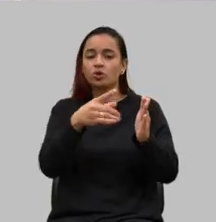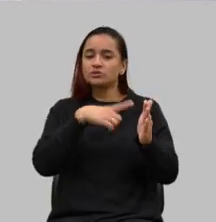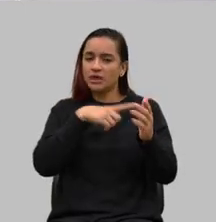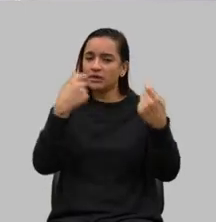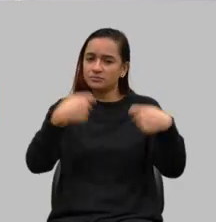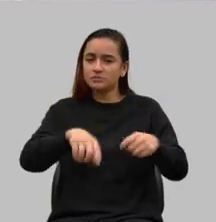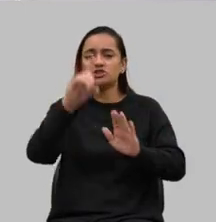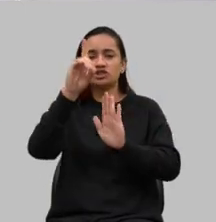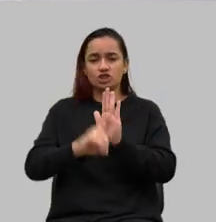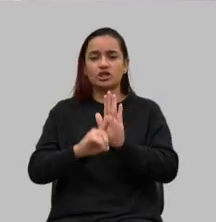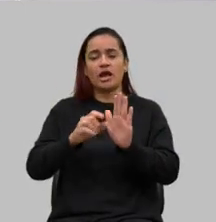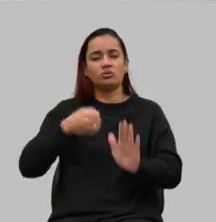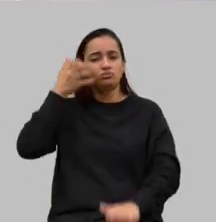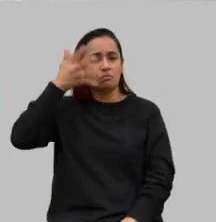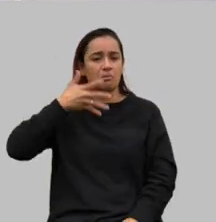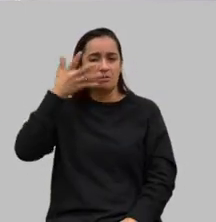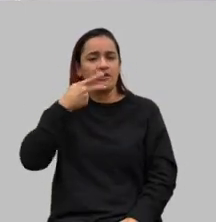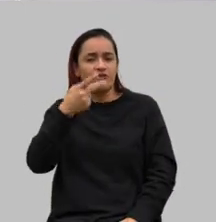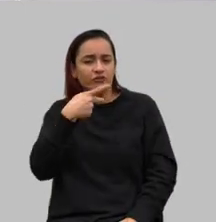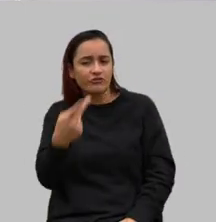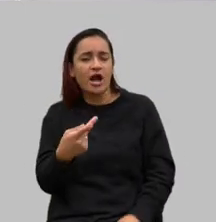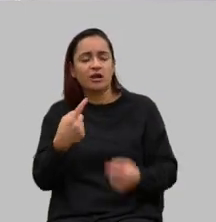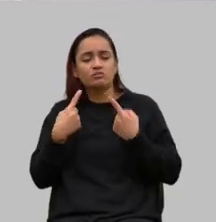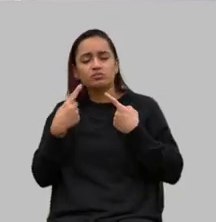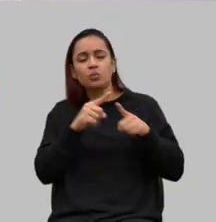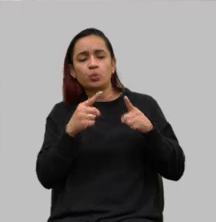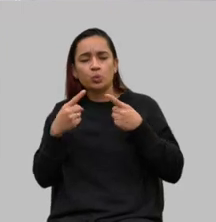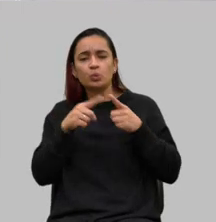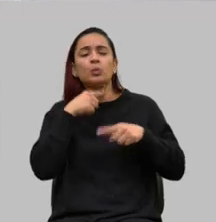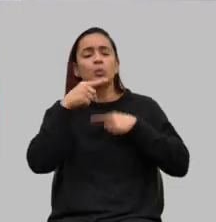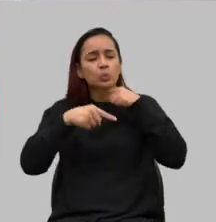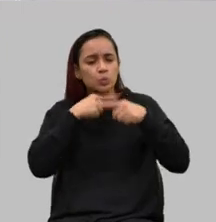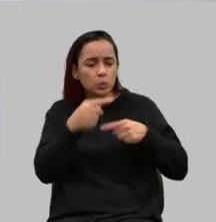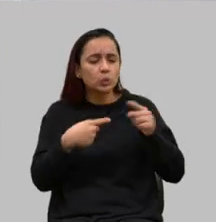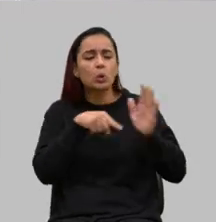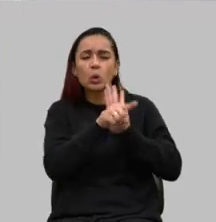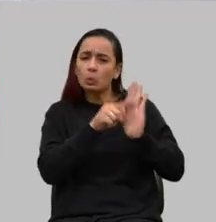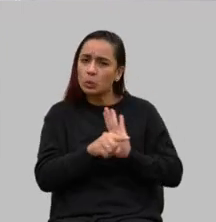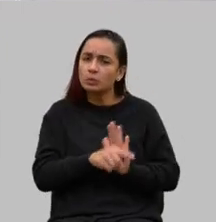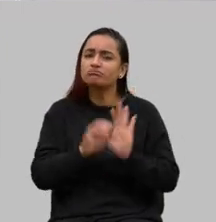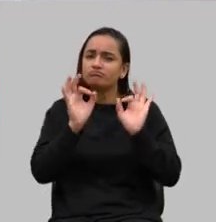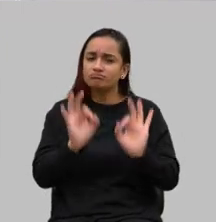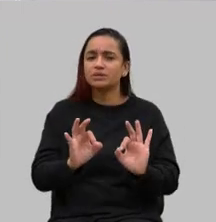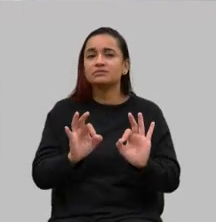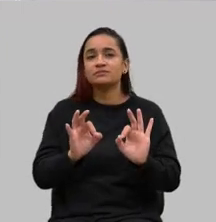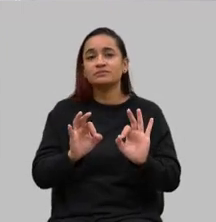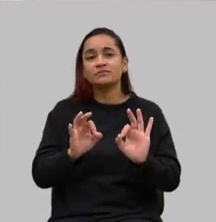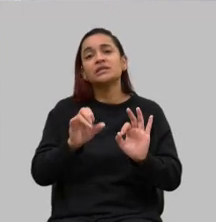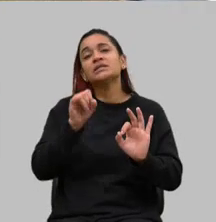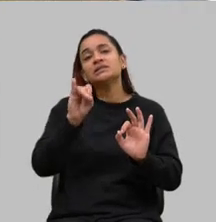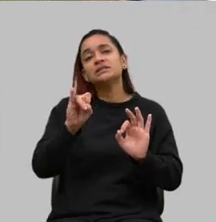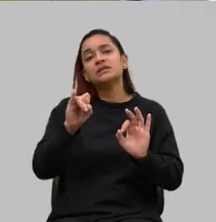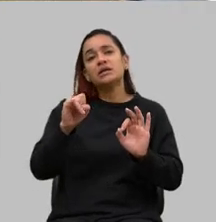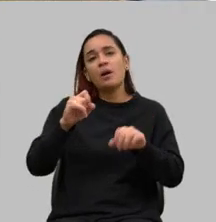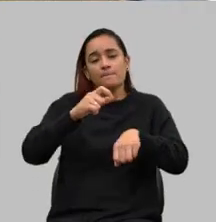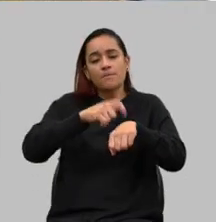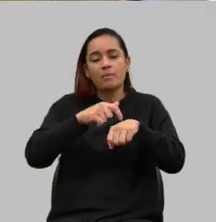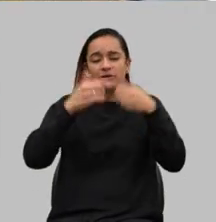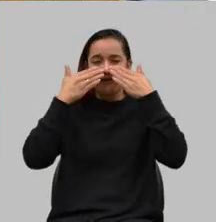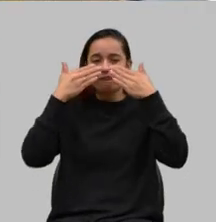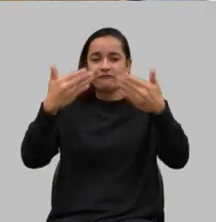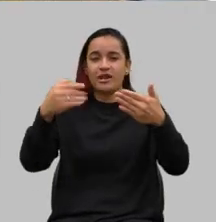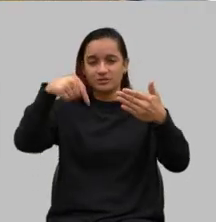Eh que todos tenham direito do seu colocar eh suas colocações enquanto estiver à frente da